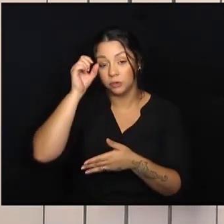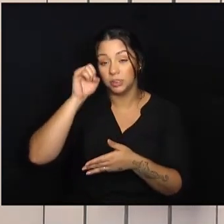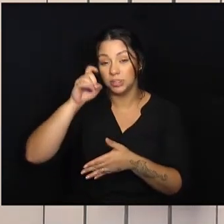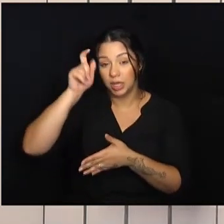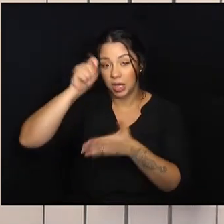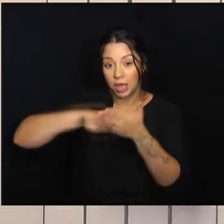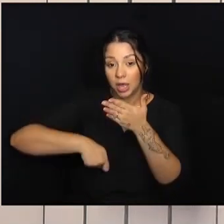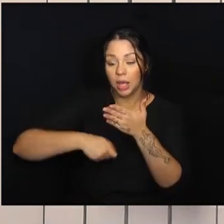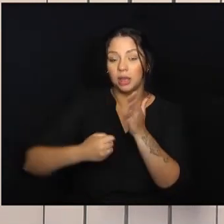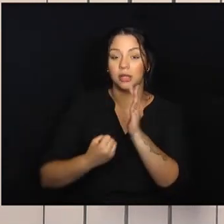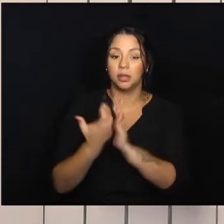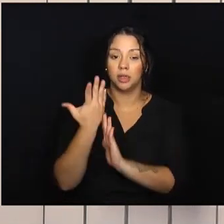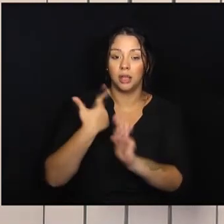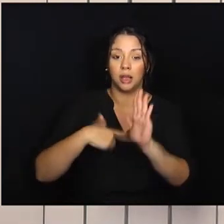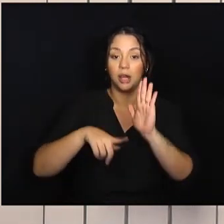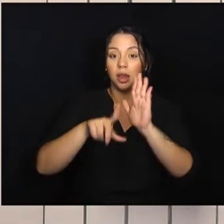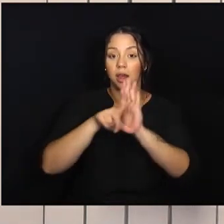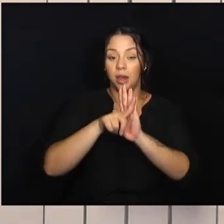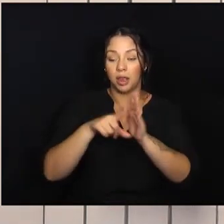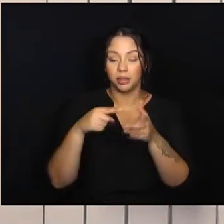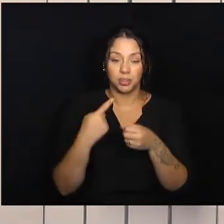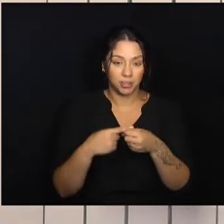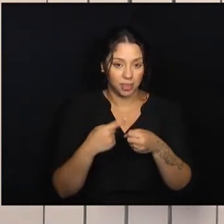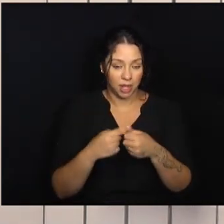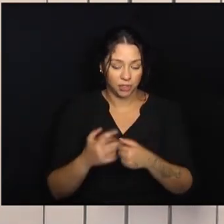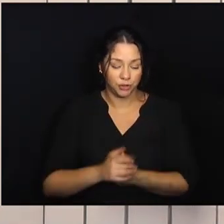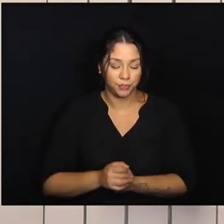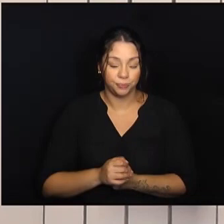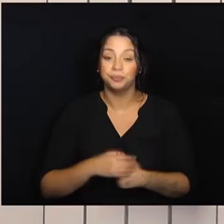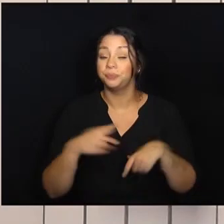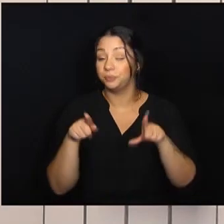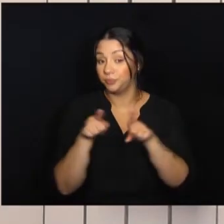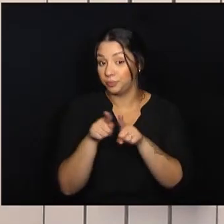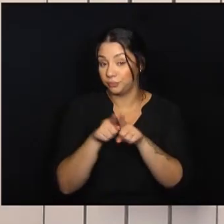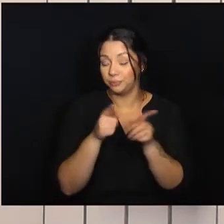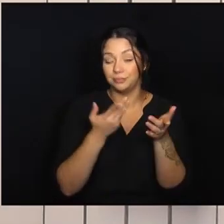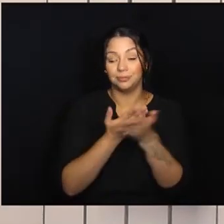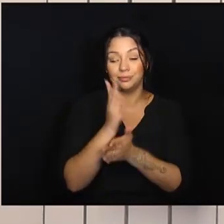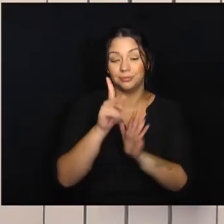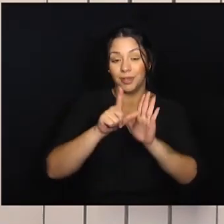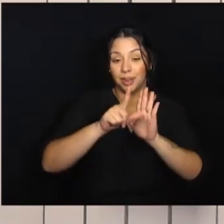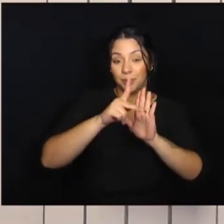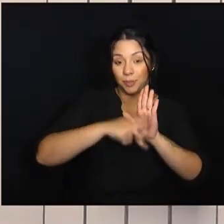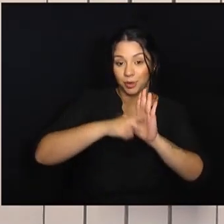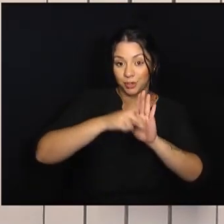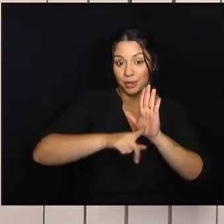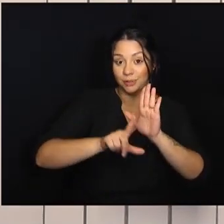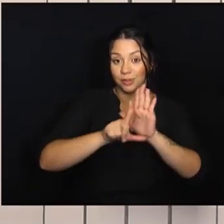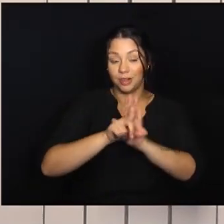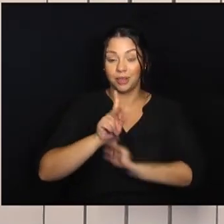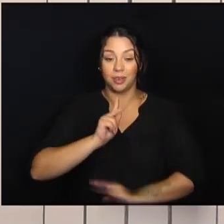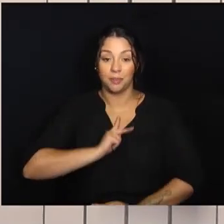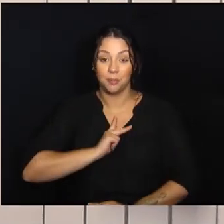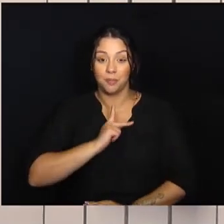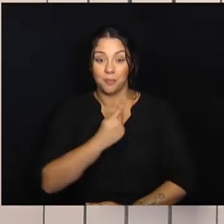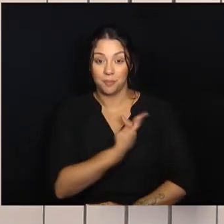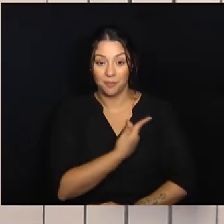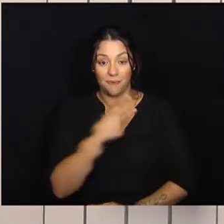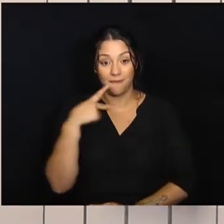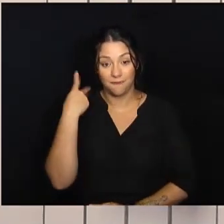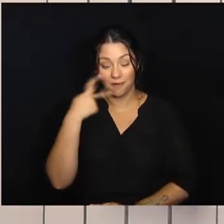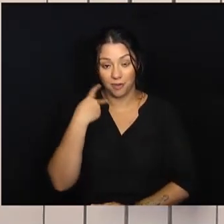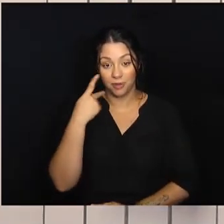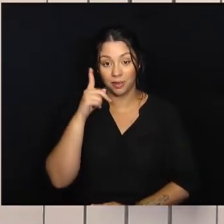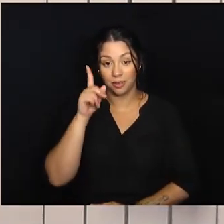lei municipal. E também foi aprovado o projeto de lei de autoria do vereador Paulo Haddad, que suprime um